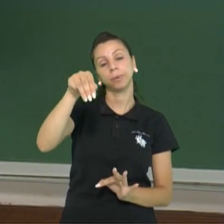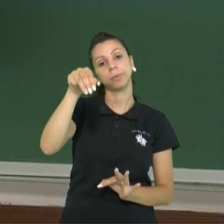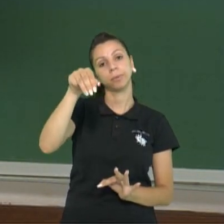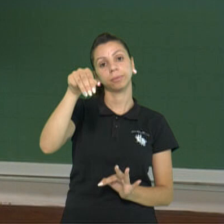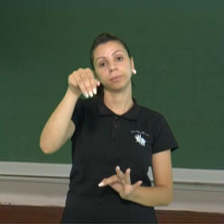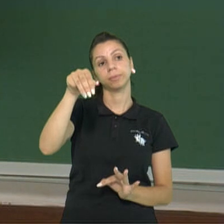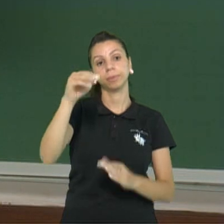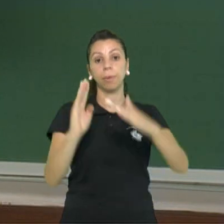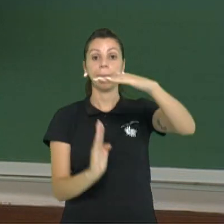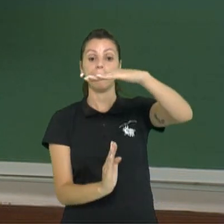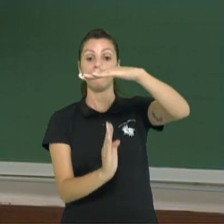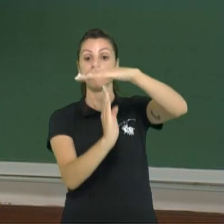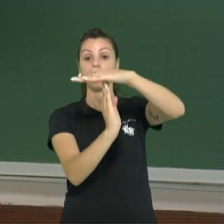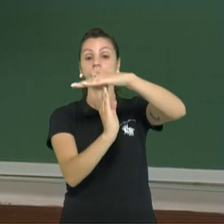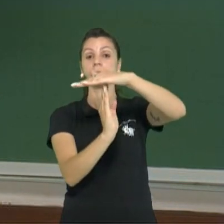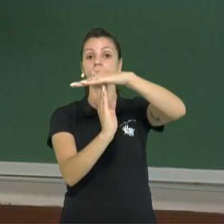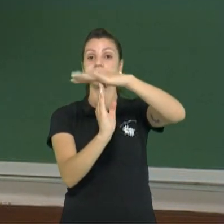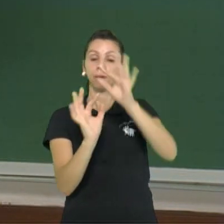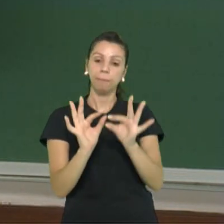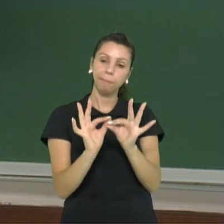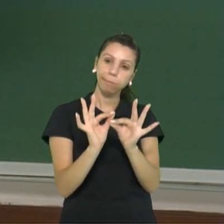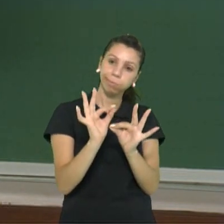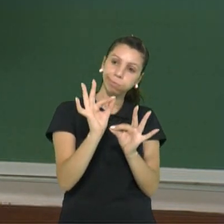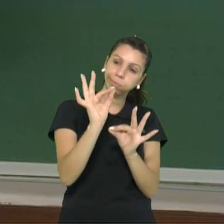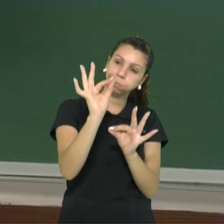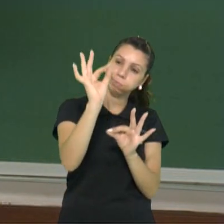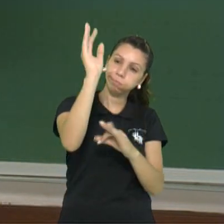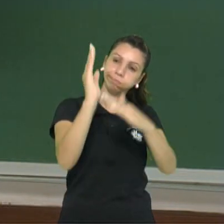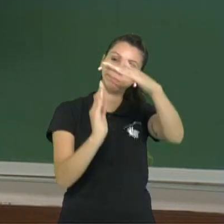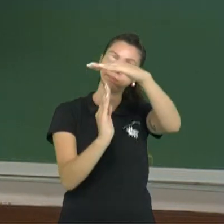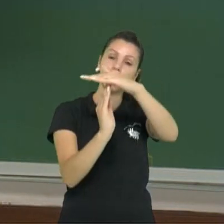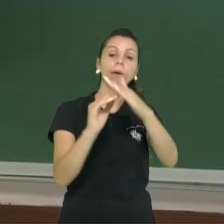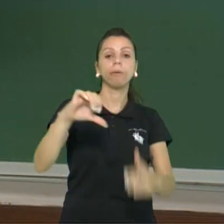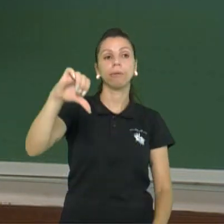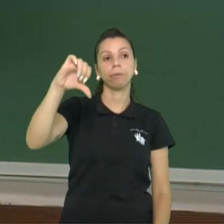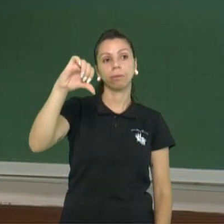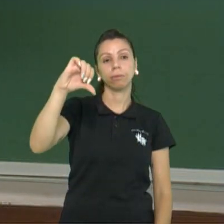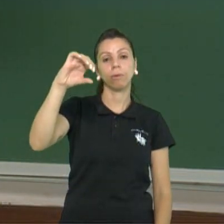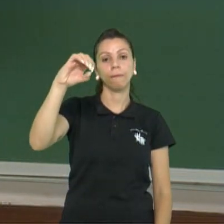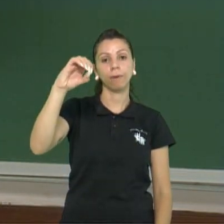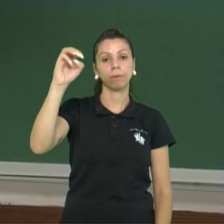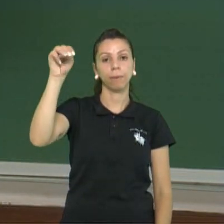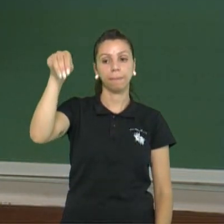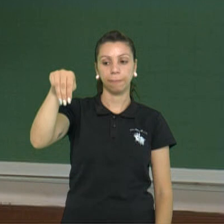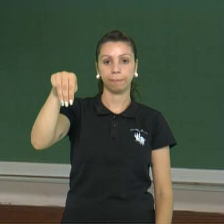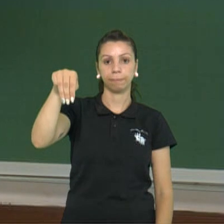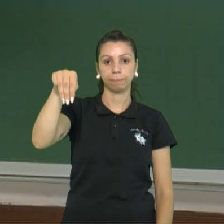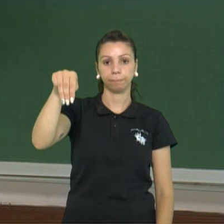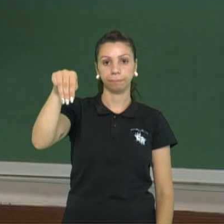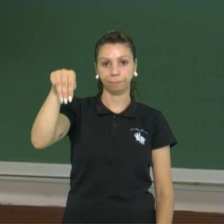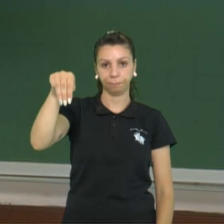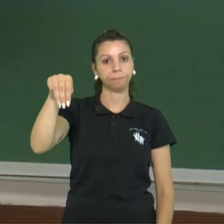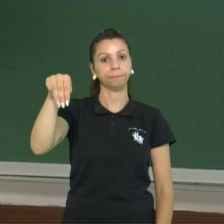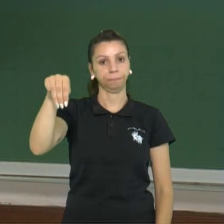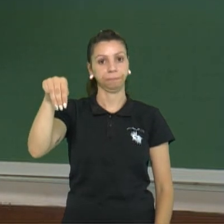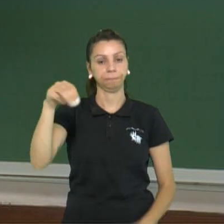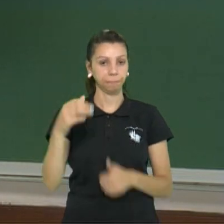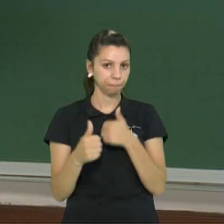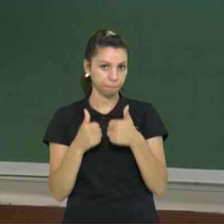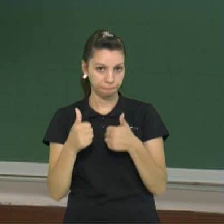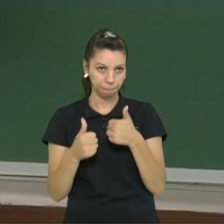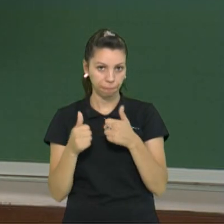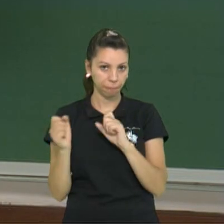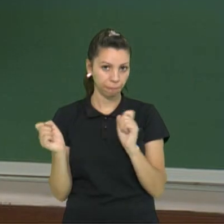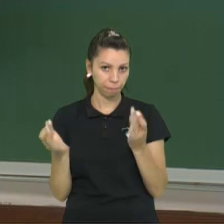máxima atingida. Resposta, a altura máxima atingida pela bala de canhão é 90 metros. Certinho,